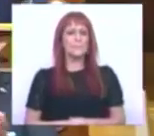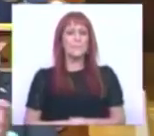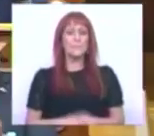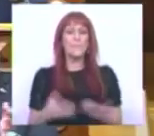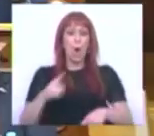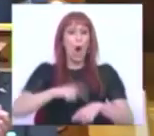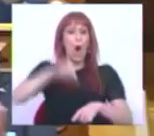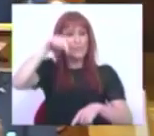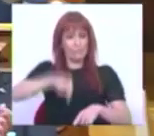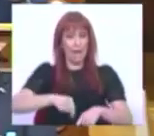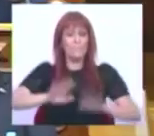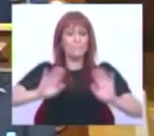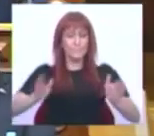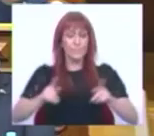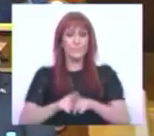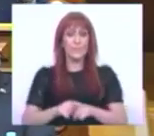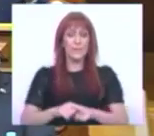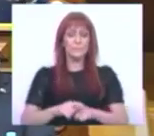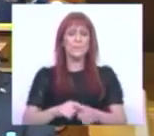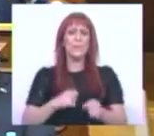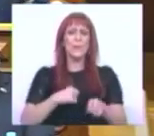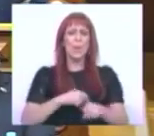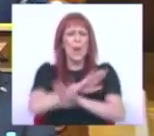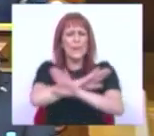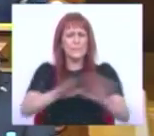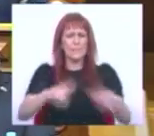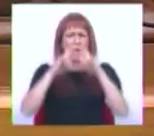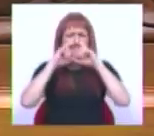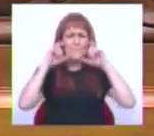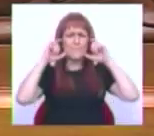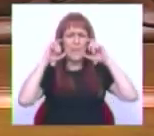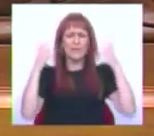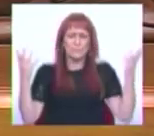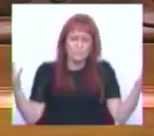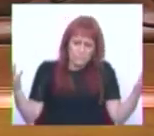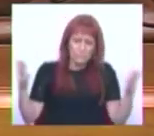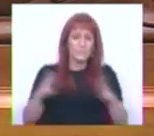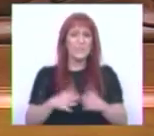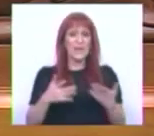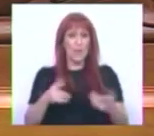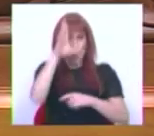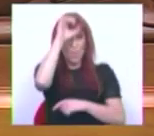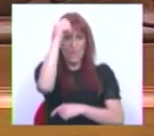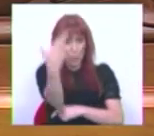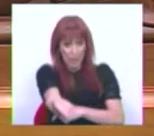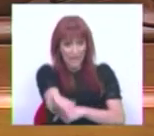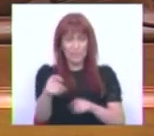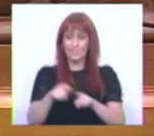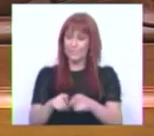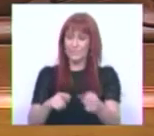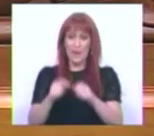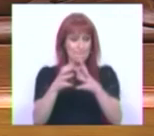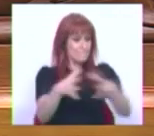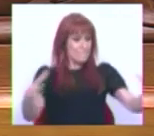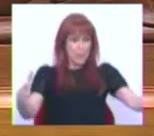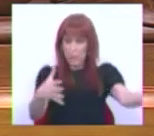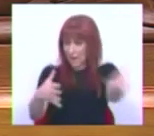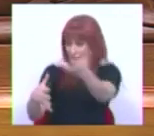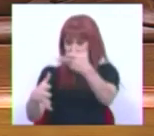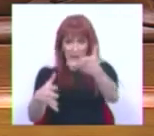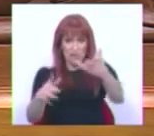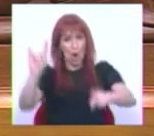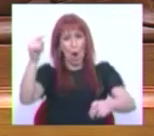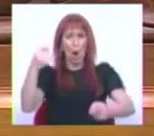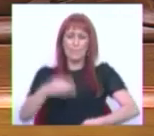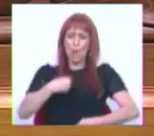Está na hora de se terminar com as máscaras. Aliás, este Governo e esta maioria, em vez de